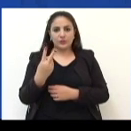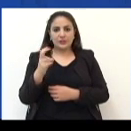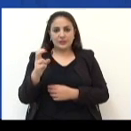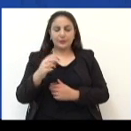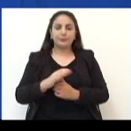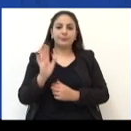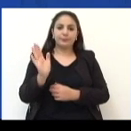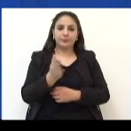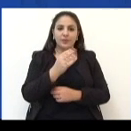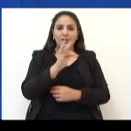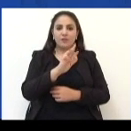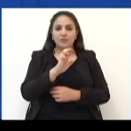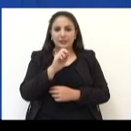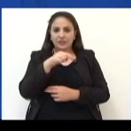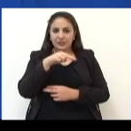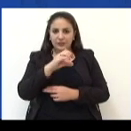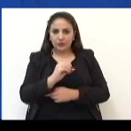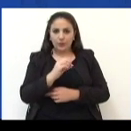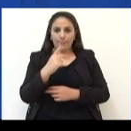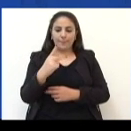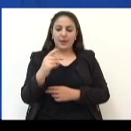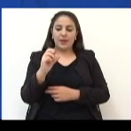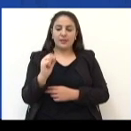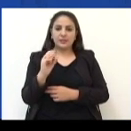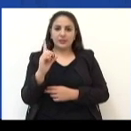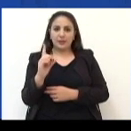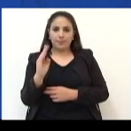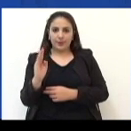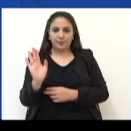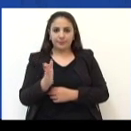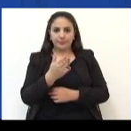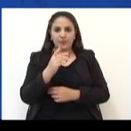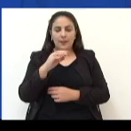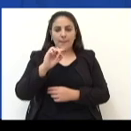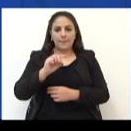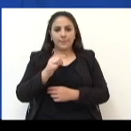1.425. Fernando Rigon, do PSDB,